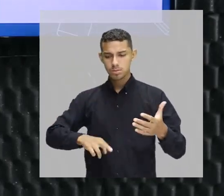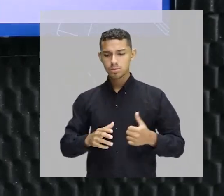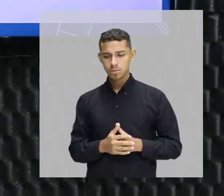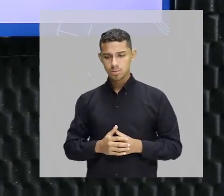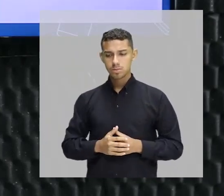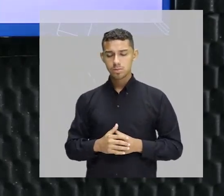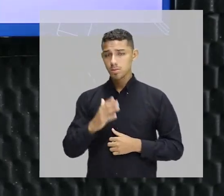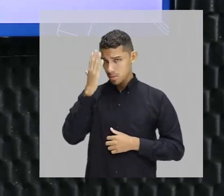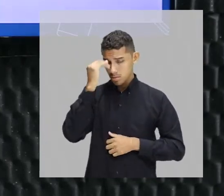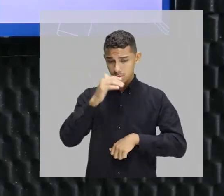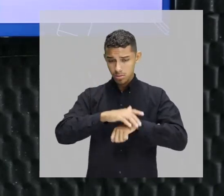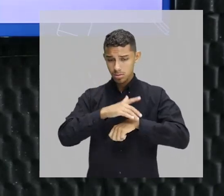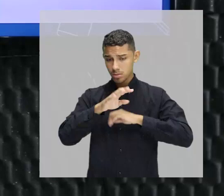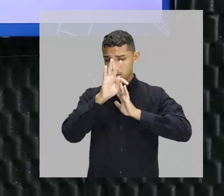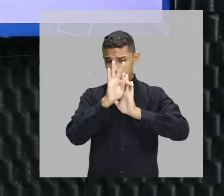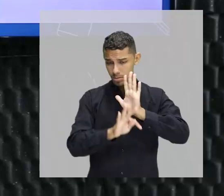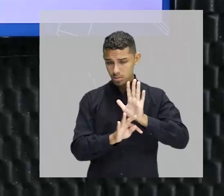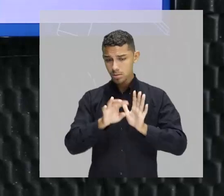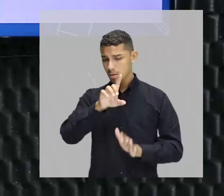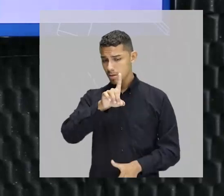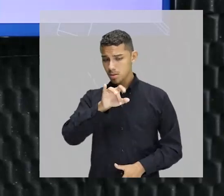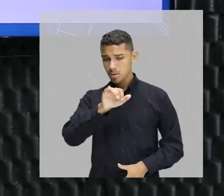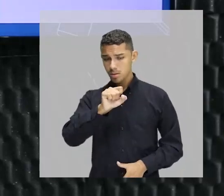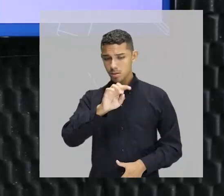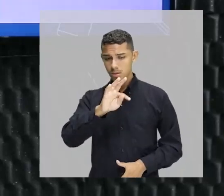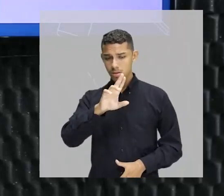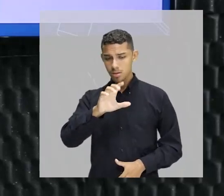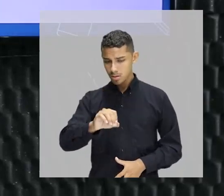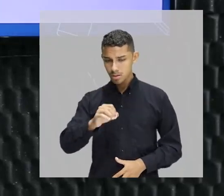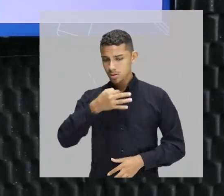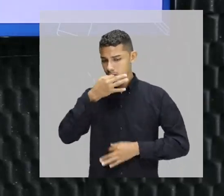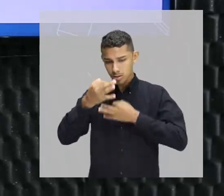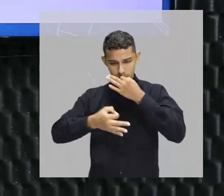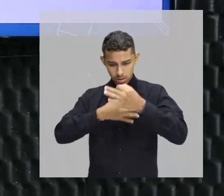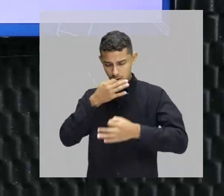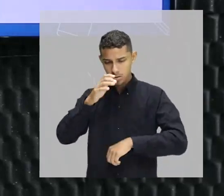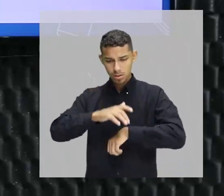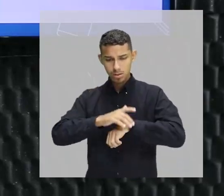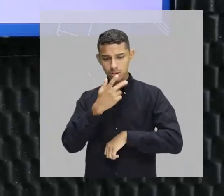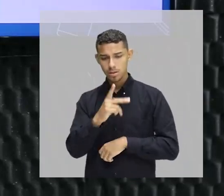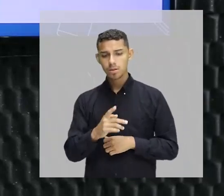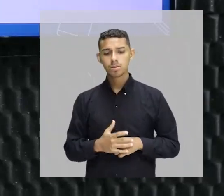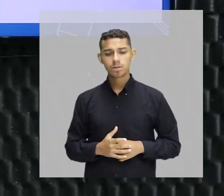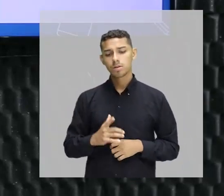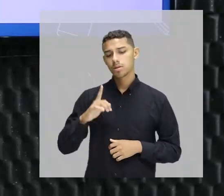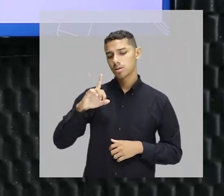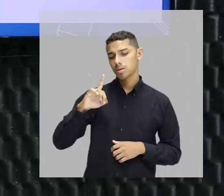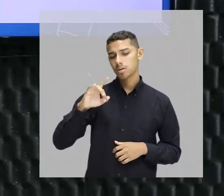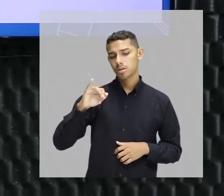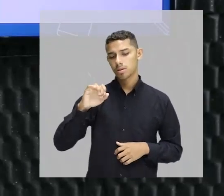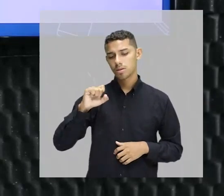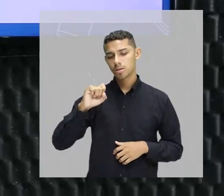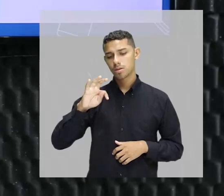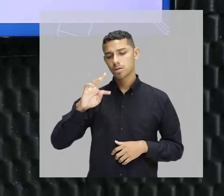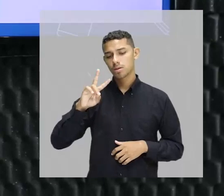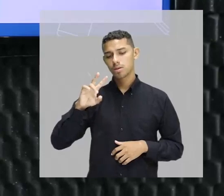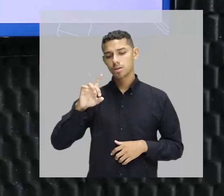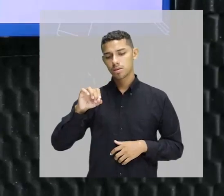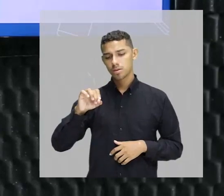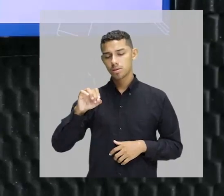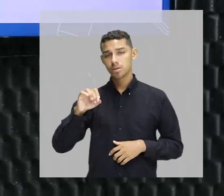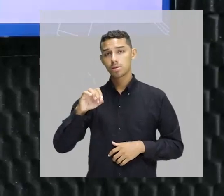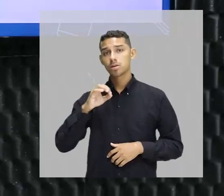texto dissertativo, argumentativo, como o próprio nome está dizendo, dissertar. Vocês vão dissertar sobre um tema